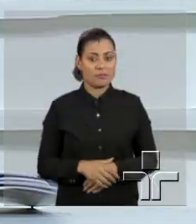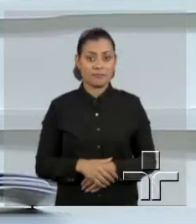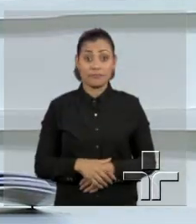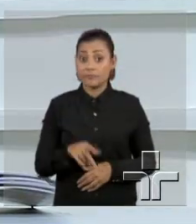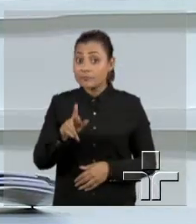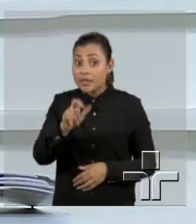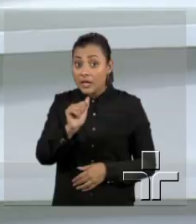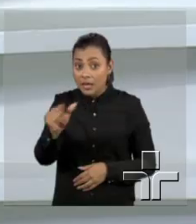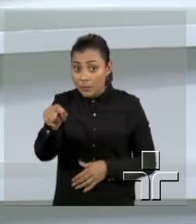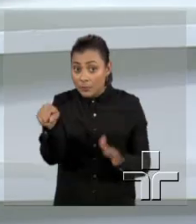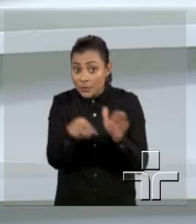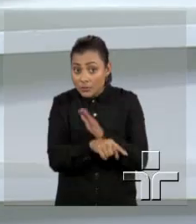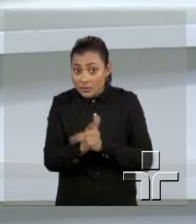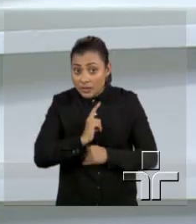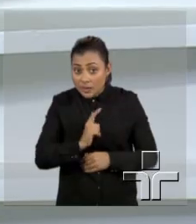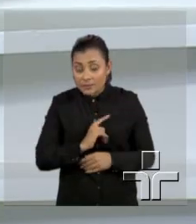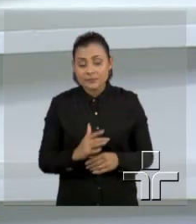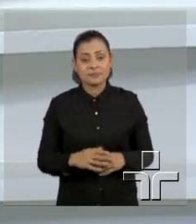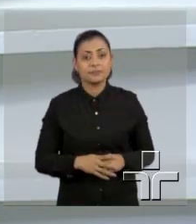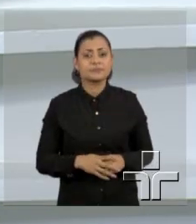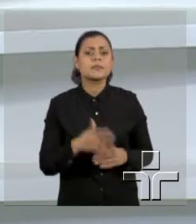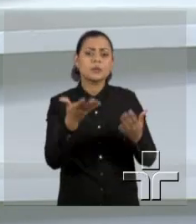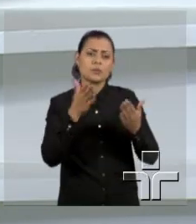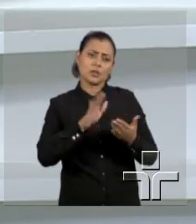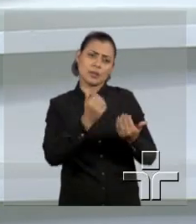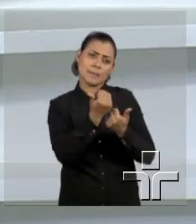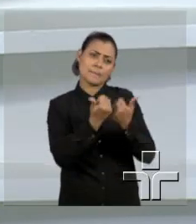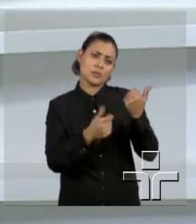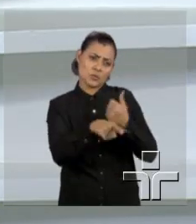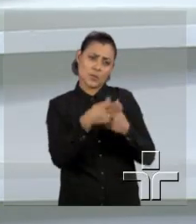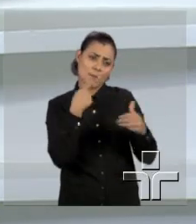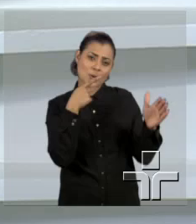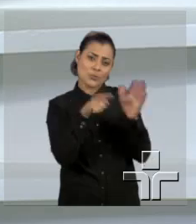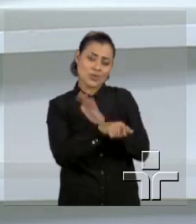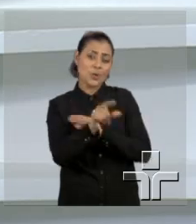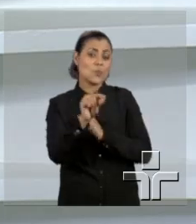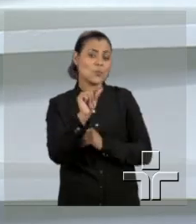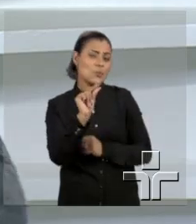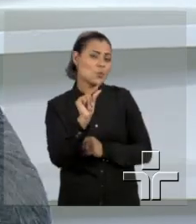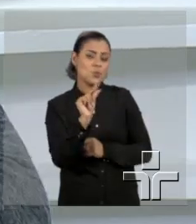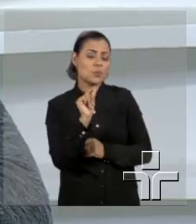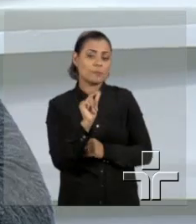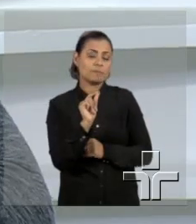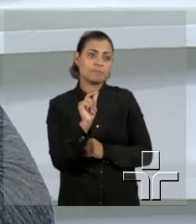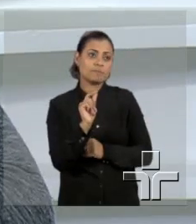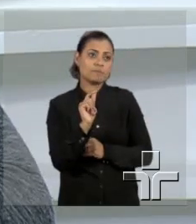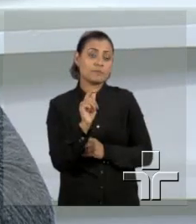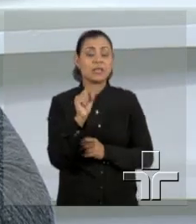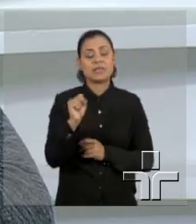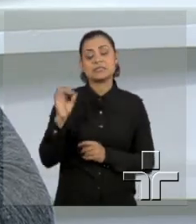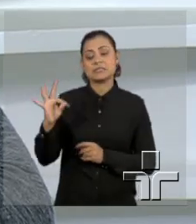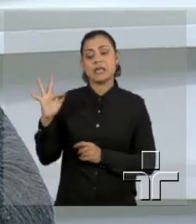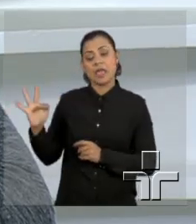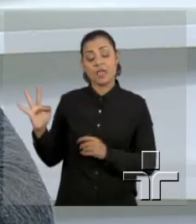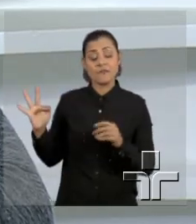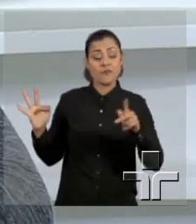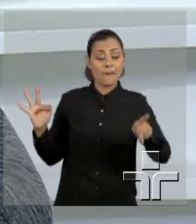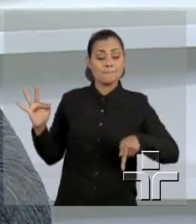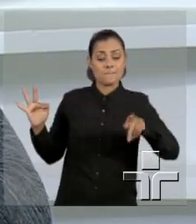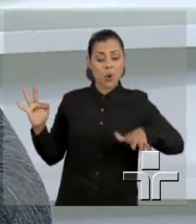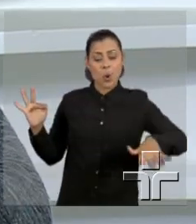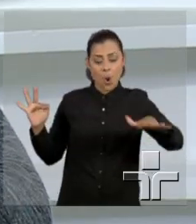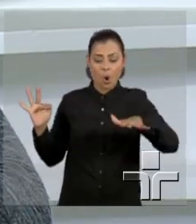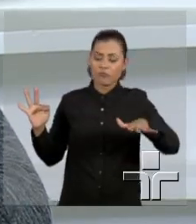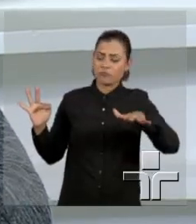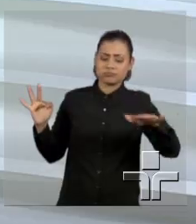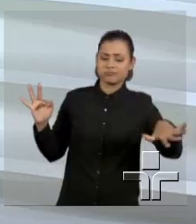pergunta? Ministro, queria perguntar um pouco hoje para o senhor sobre a imagem do STF junto à população. A gente